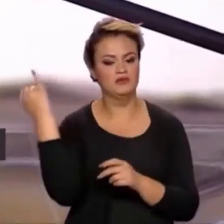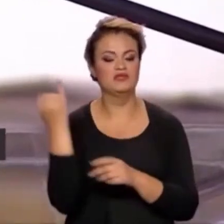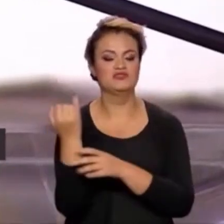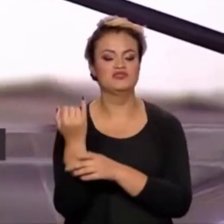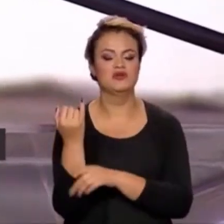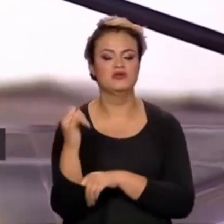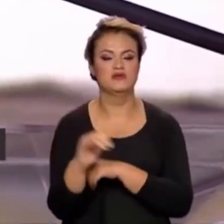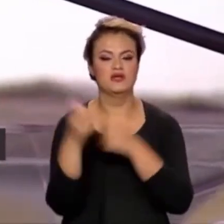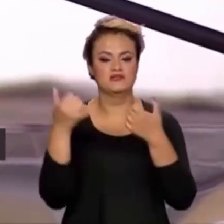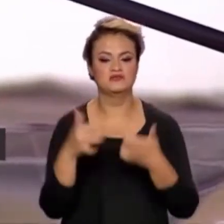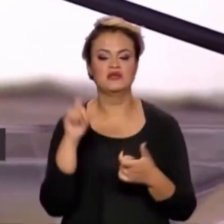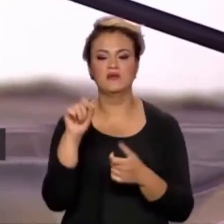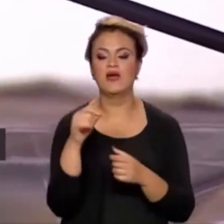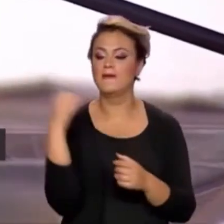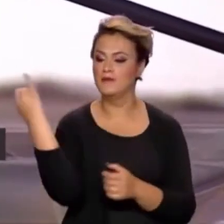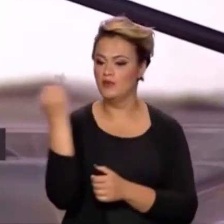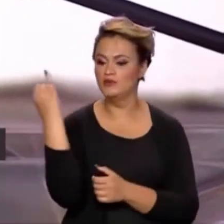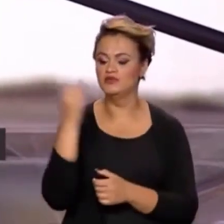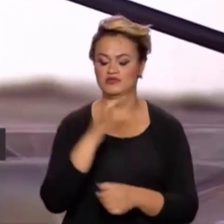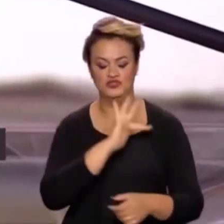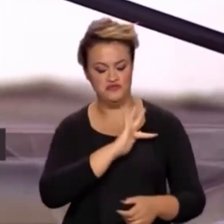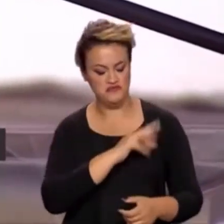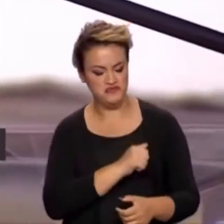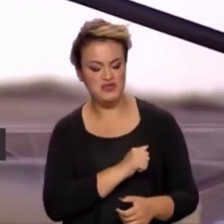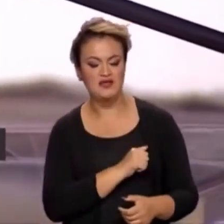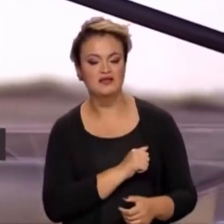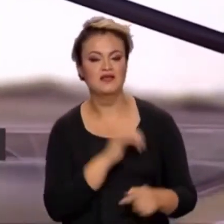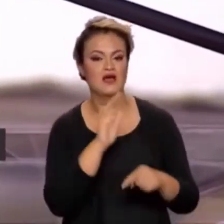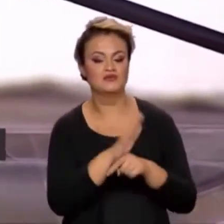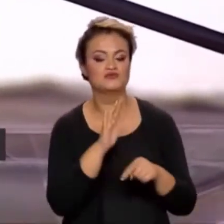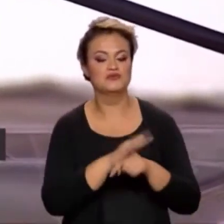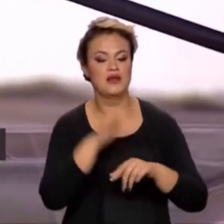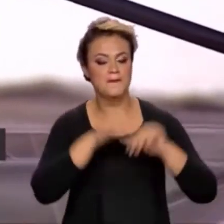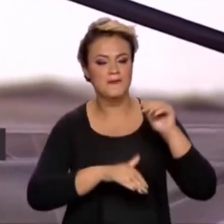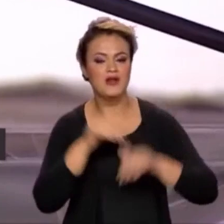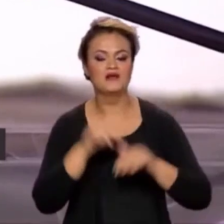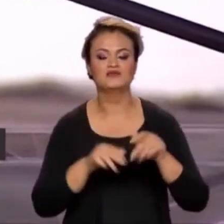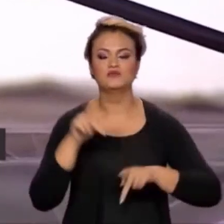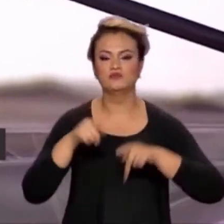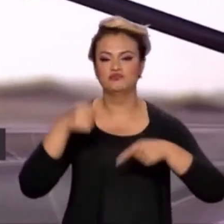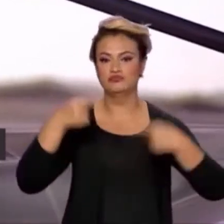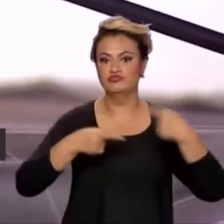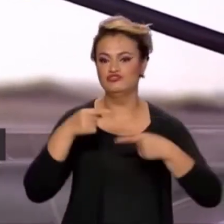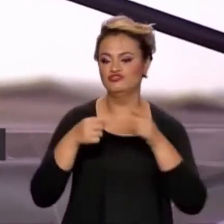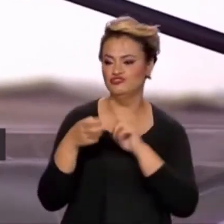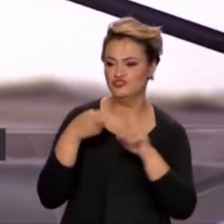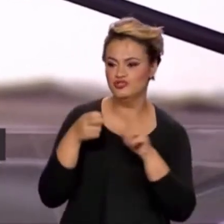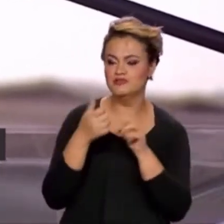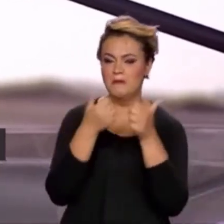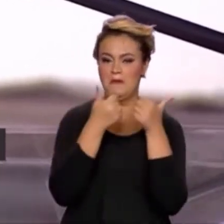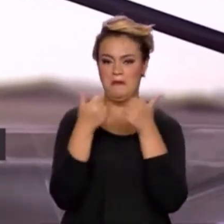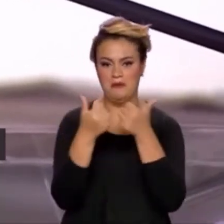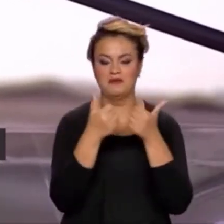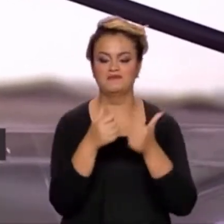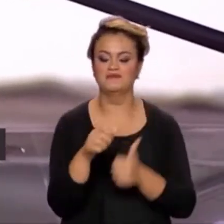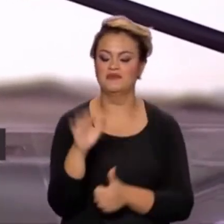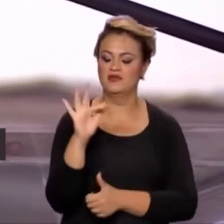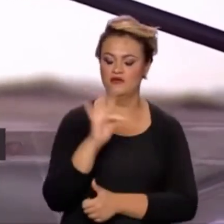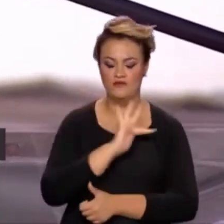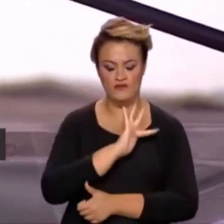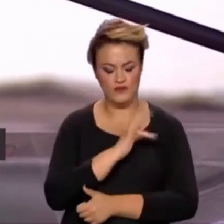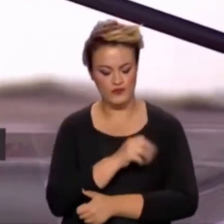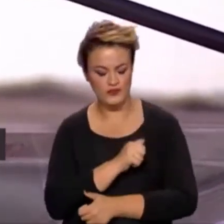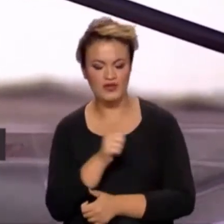aqui destacar é a importância da FUNAI na efetivação de uma política indigenista eficiente. A FUNAI é o órgão